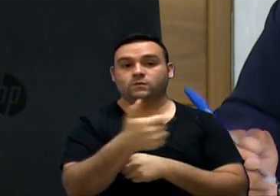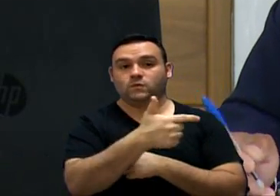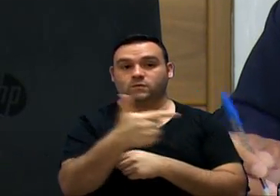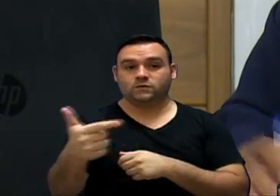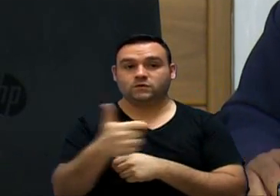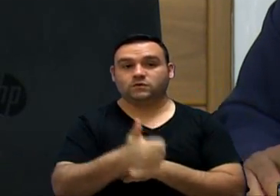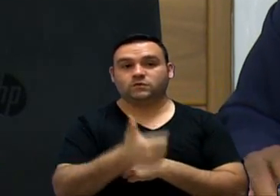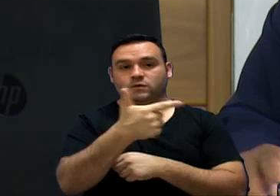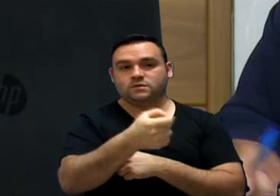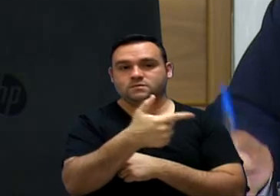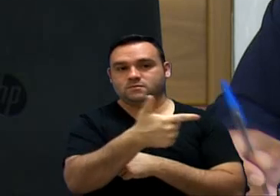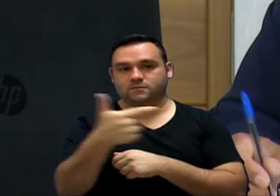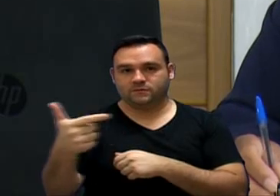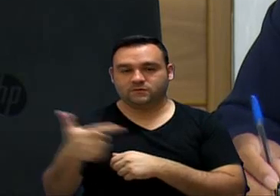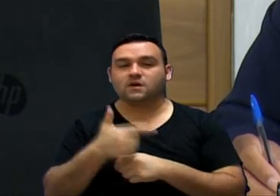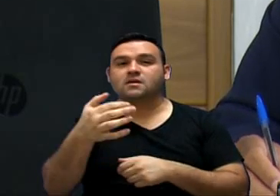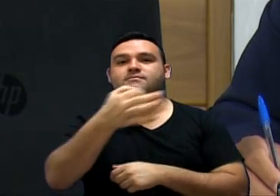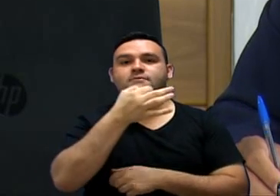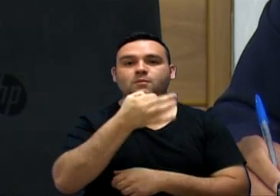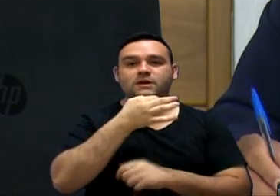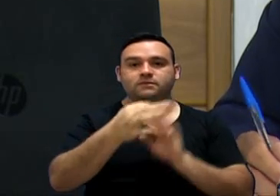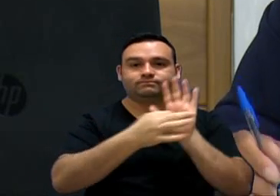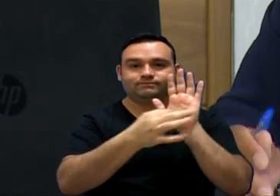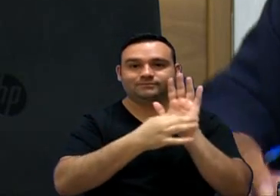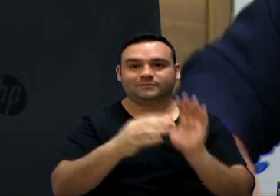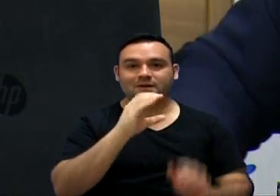11/2022, 12/2022. Moção